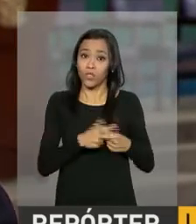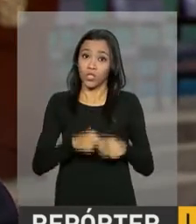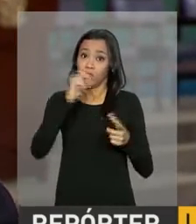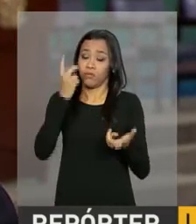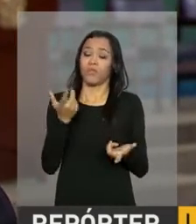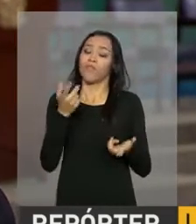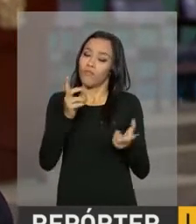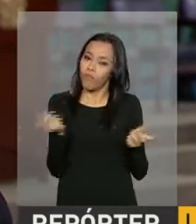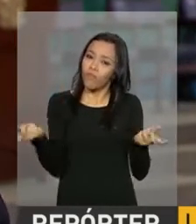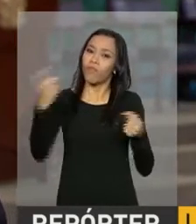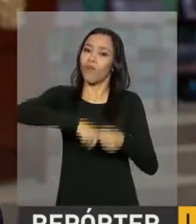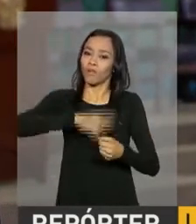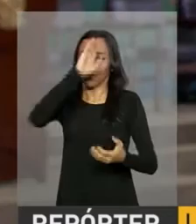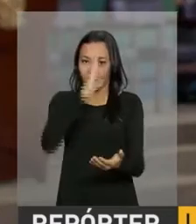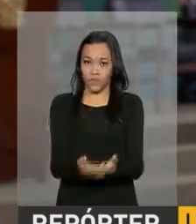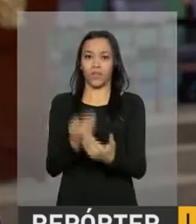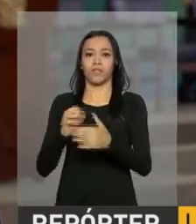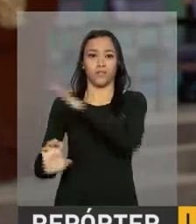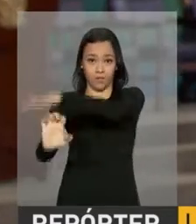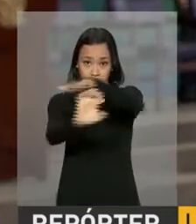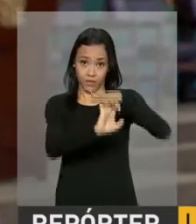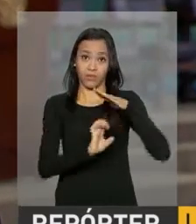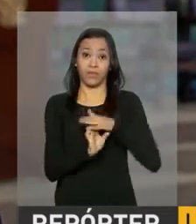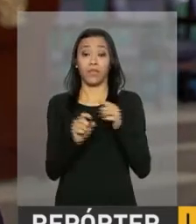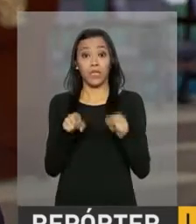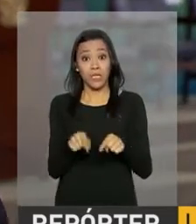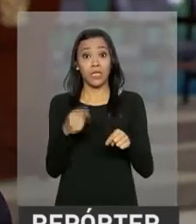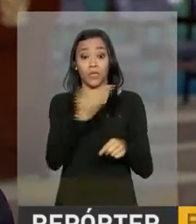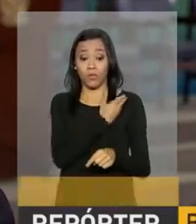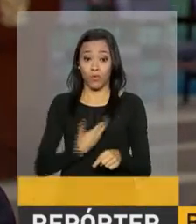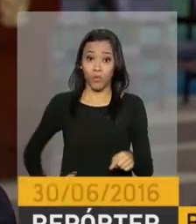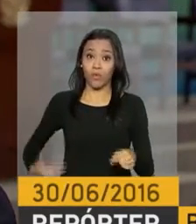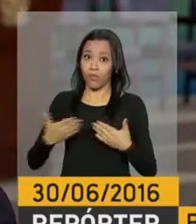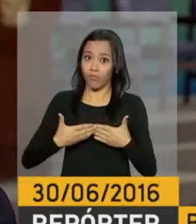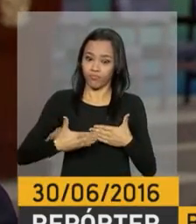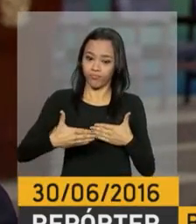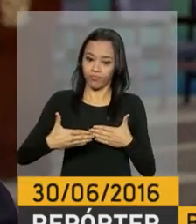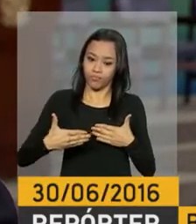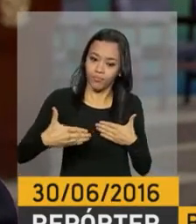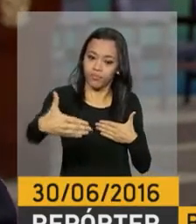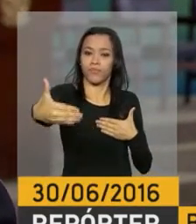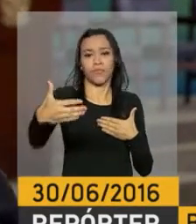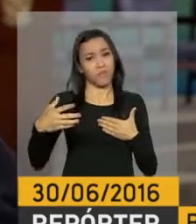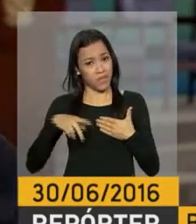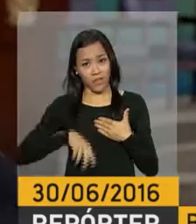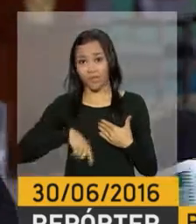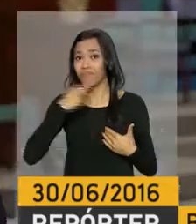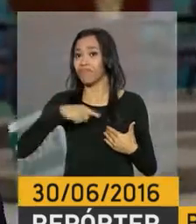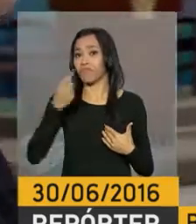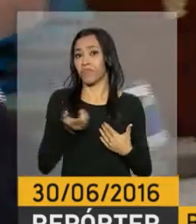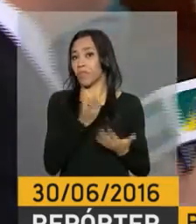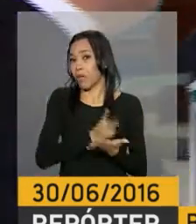confiança volta, os investimentos voltam. E o país volta a ter uma perspectiva de médio e longo prazo. Como está, ele não teria.